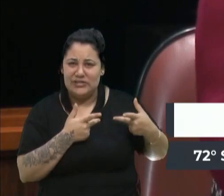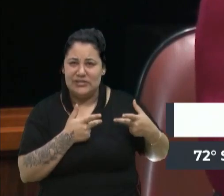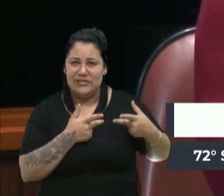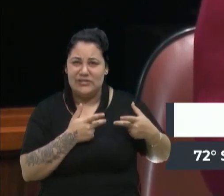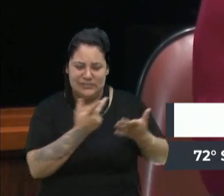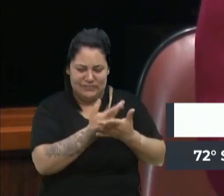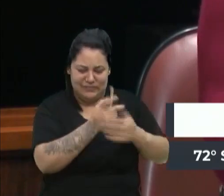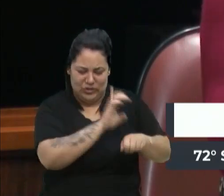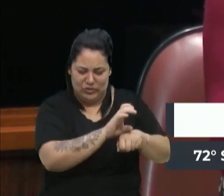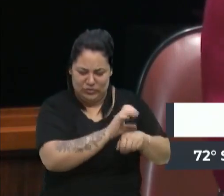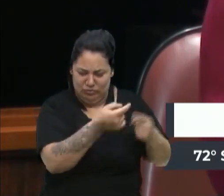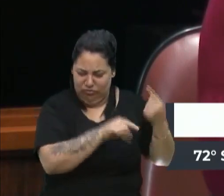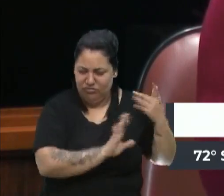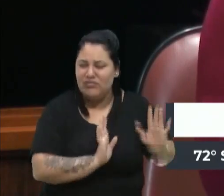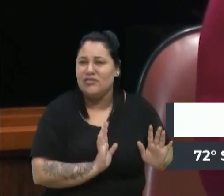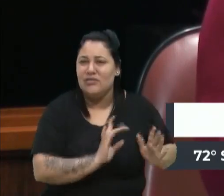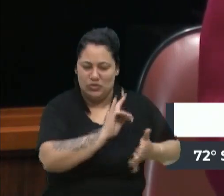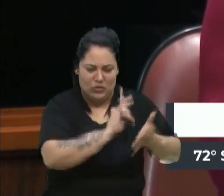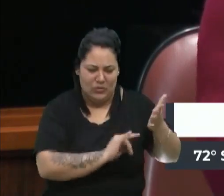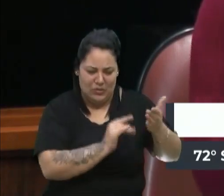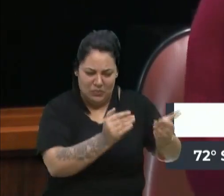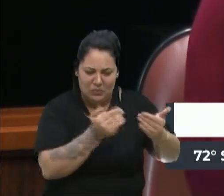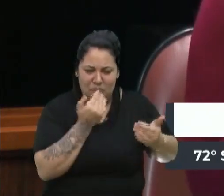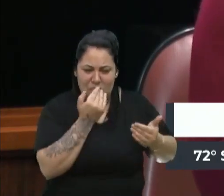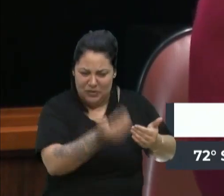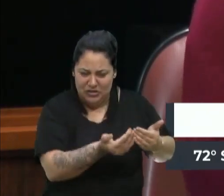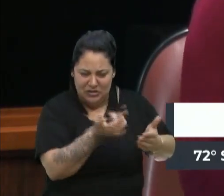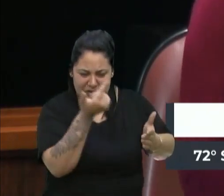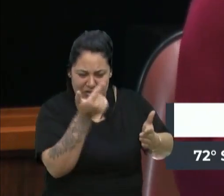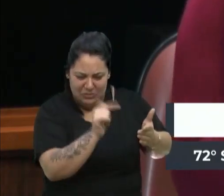num parecer encomendado, sem